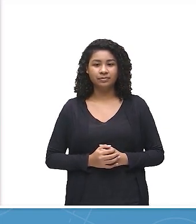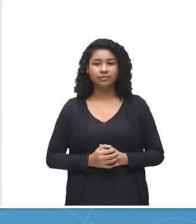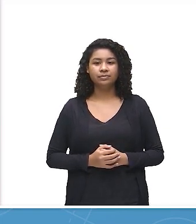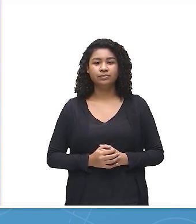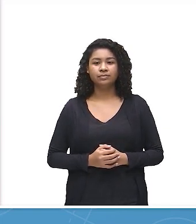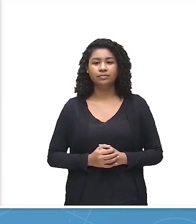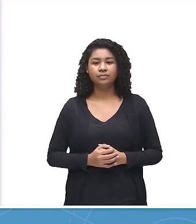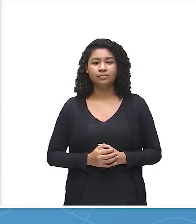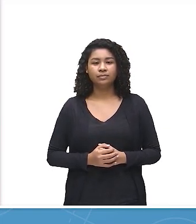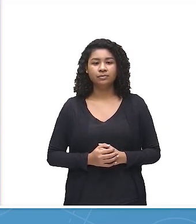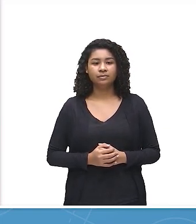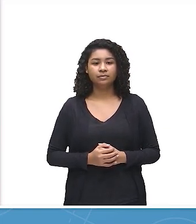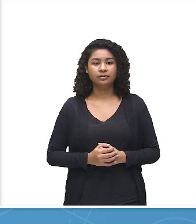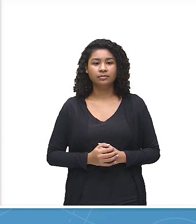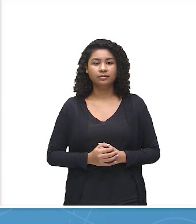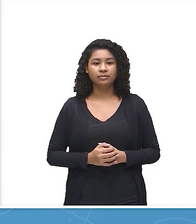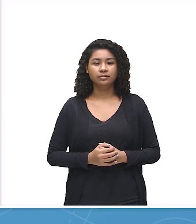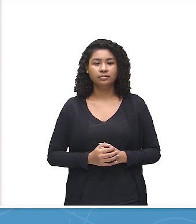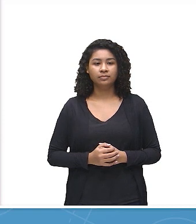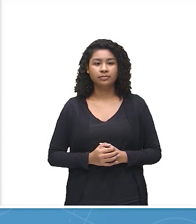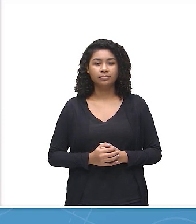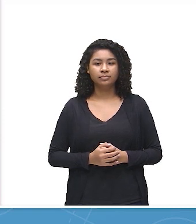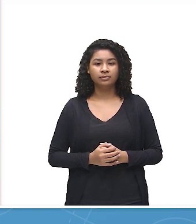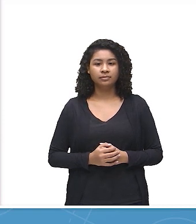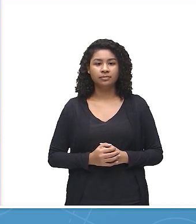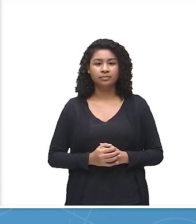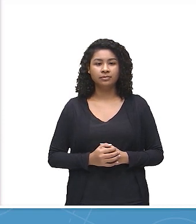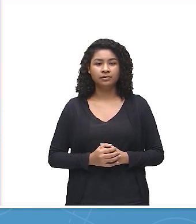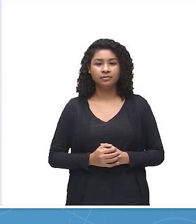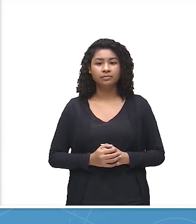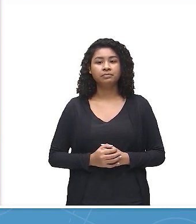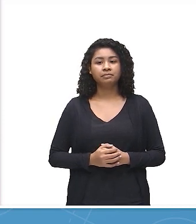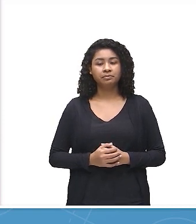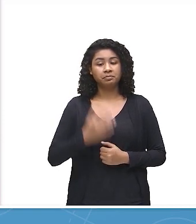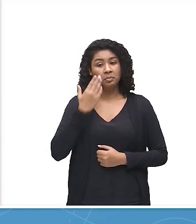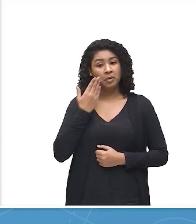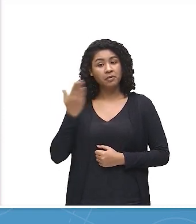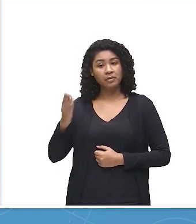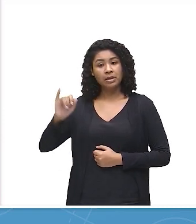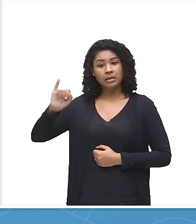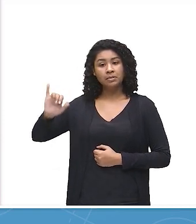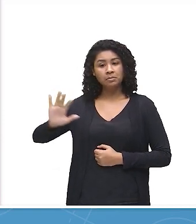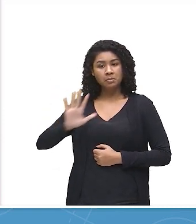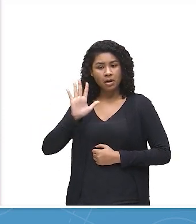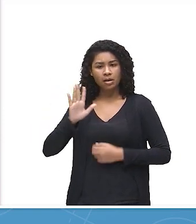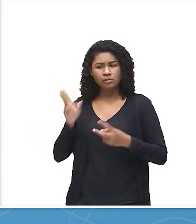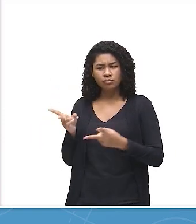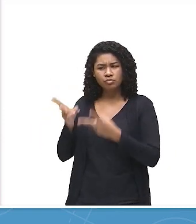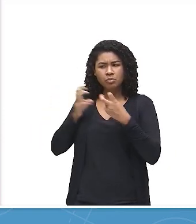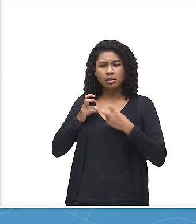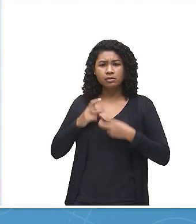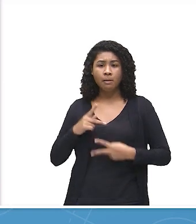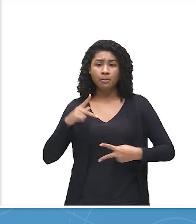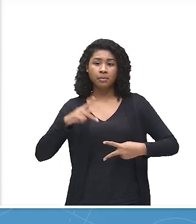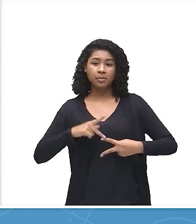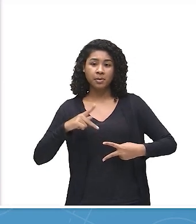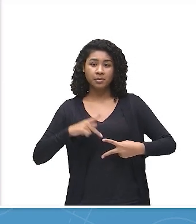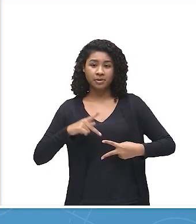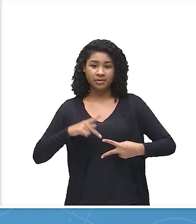preposition place, que é aquele assunto onde nós temos pequenas palavras, bem curtinhas, né,